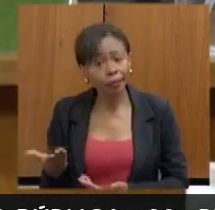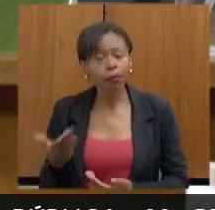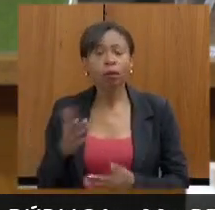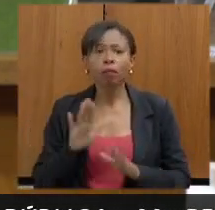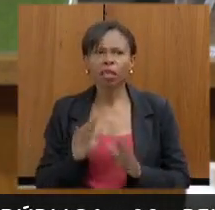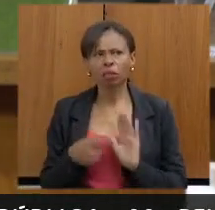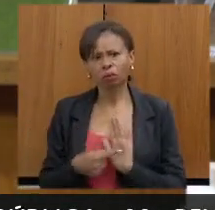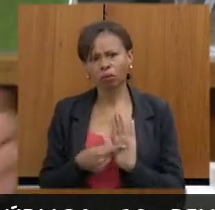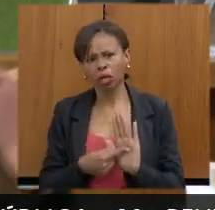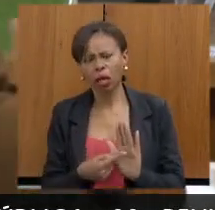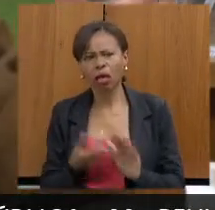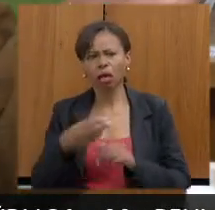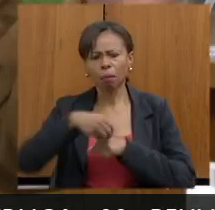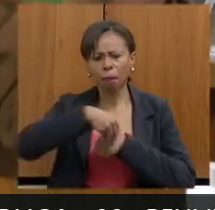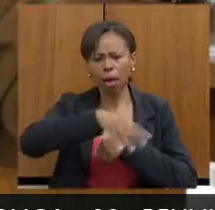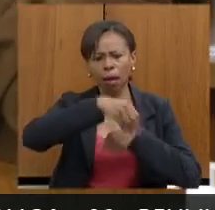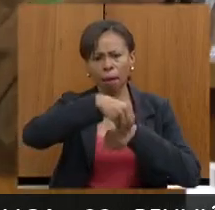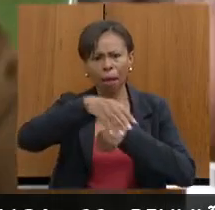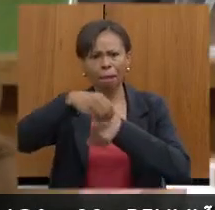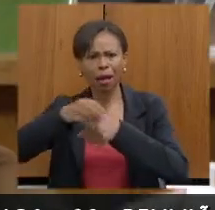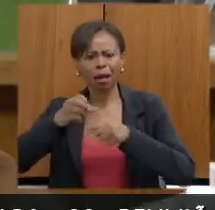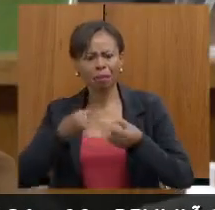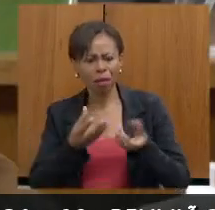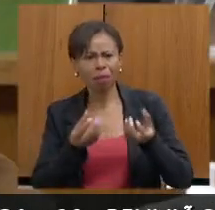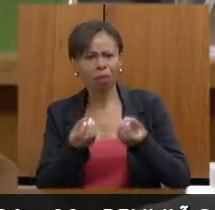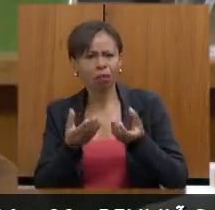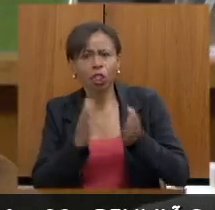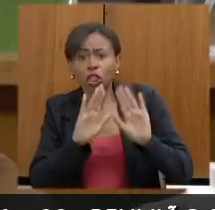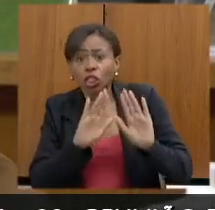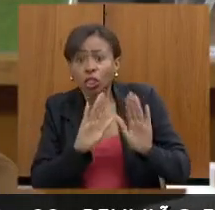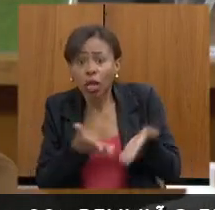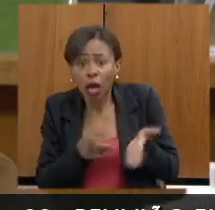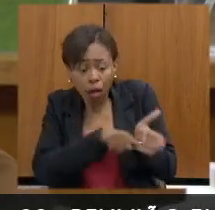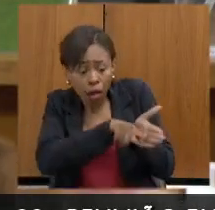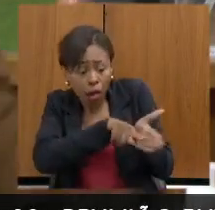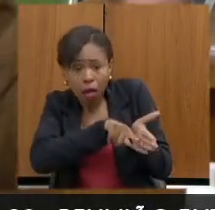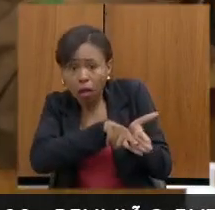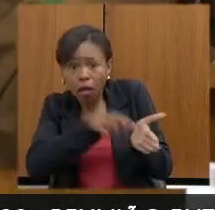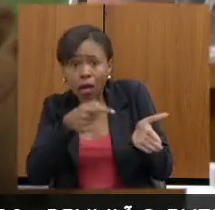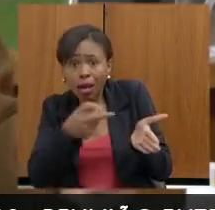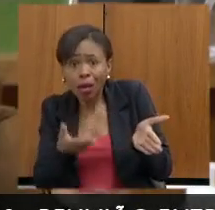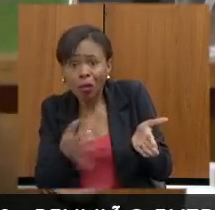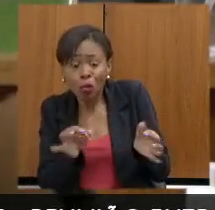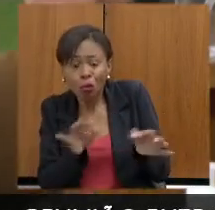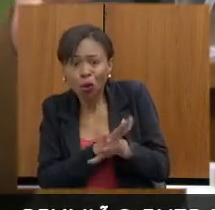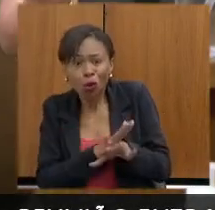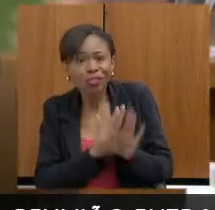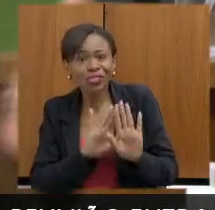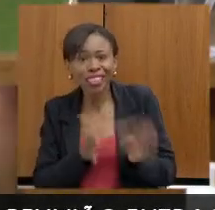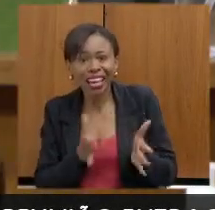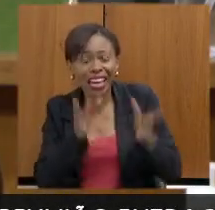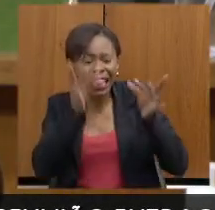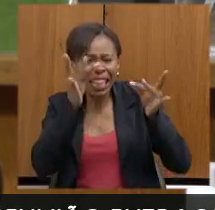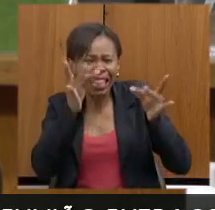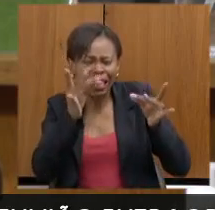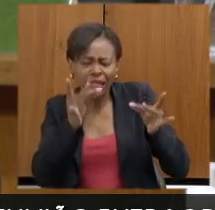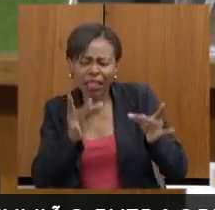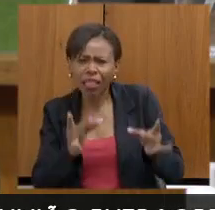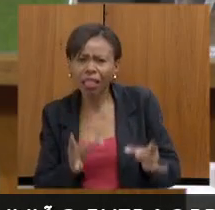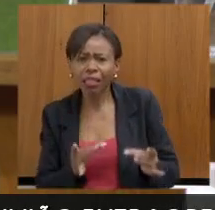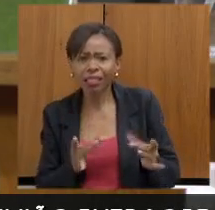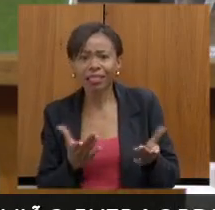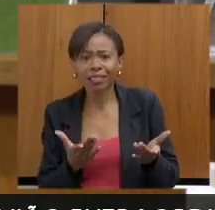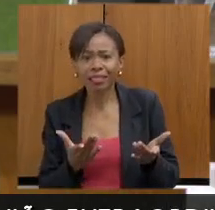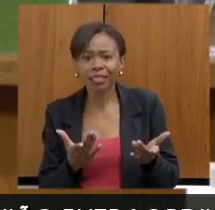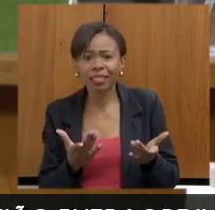informações e a gente já tá lá com que é todo pronto mastigado todo pronto eles não é